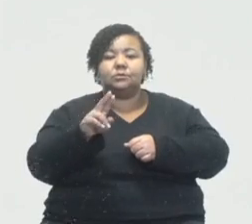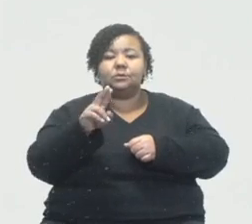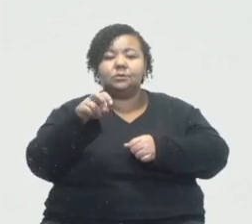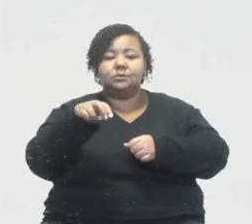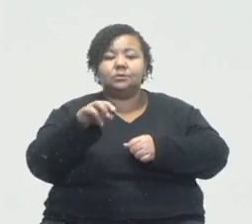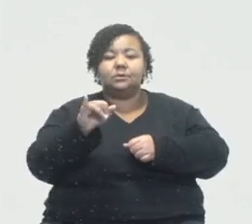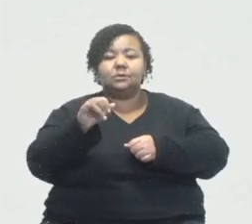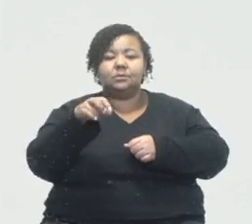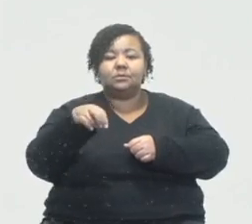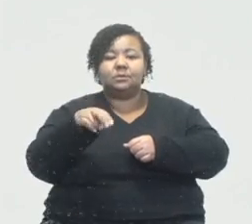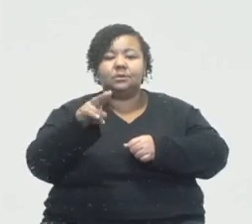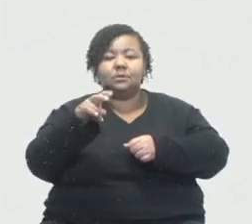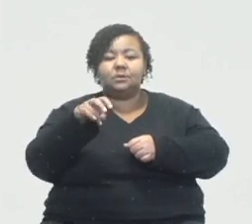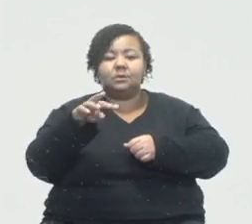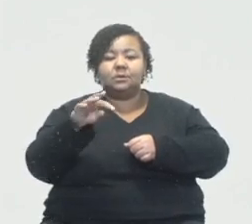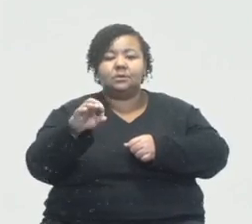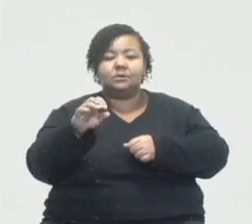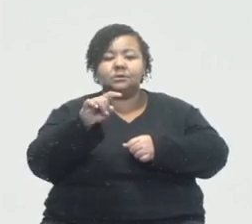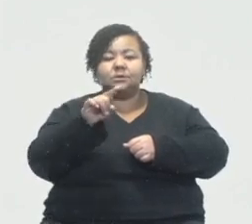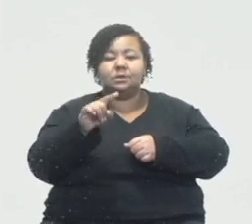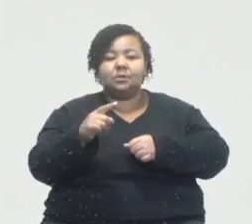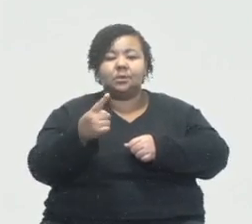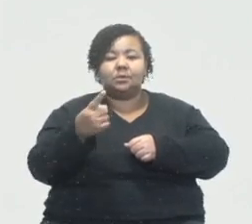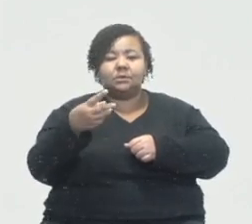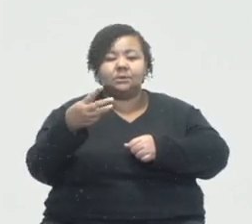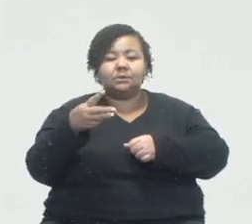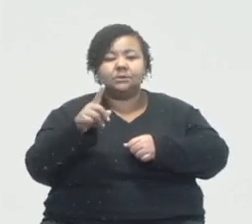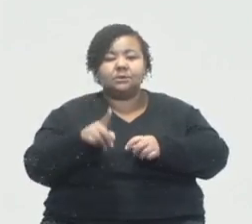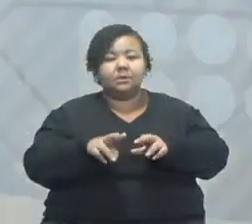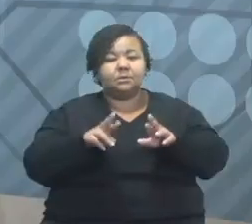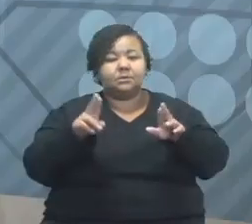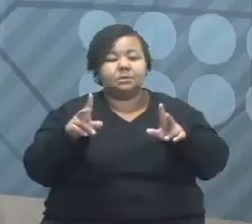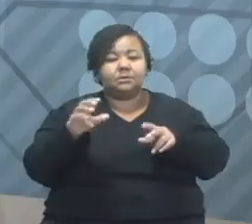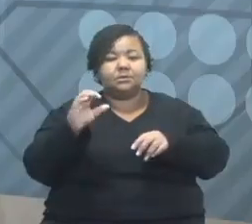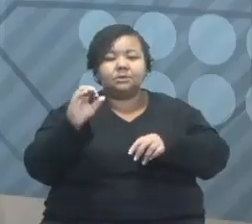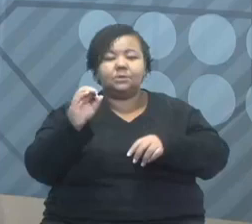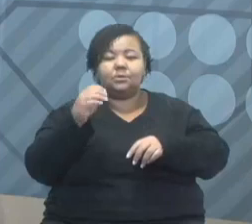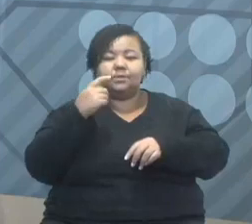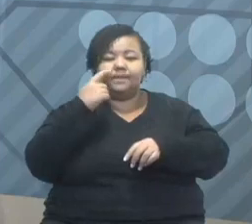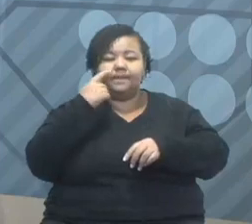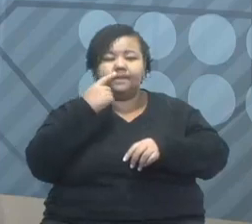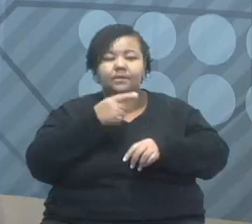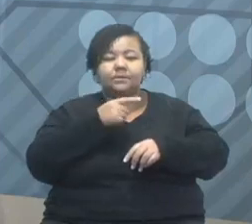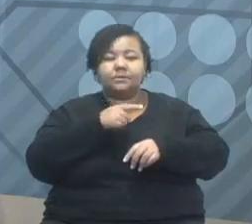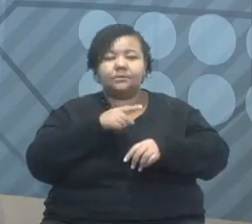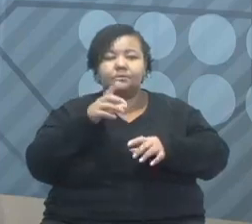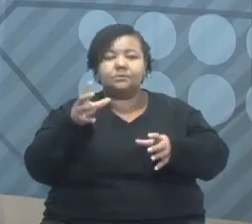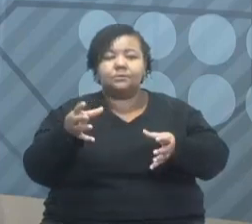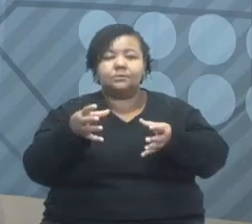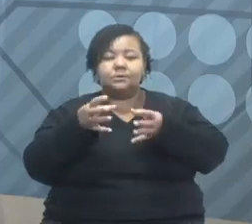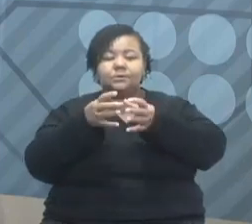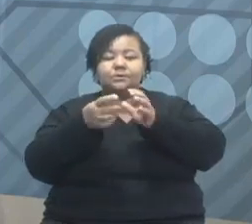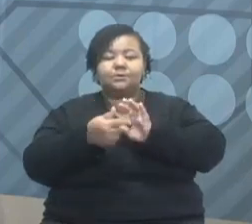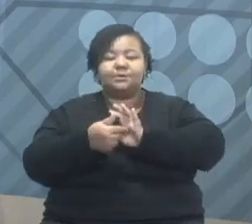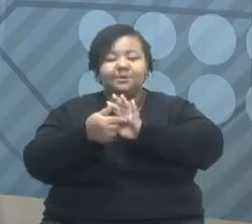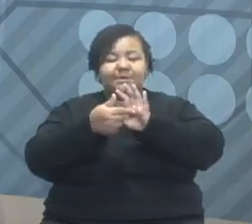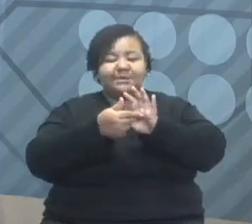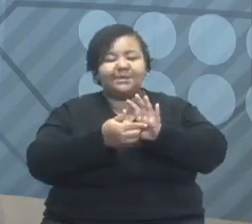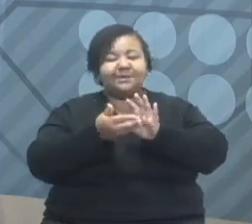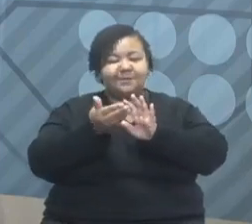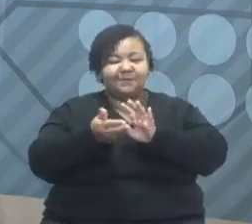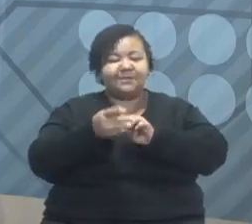resposta que ele é igual a 13, ou seja, ele é diferente de 0. Então, nós temos aqui que esse conjunto apresentado para você